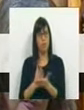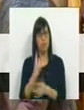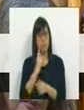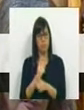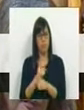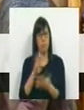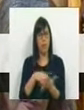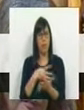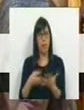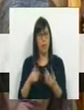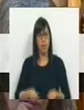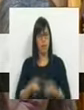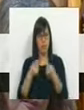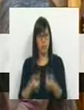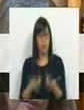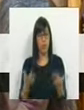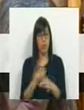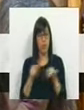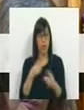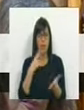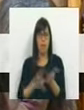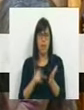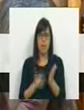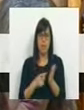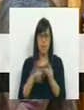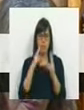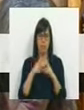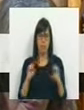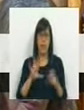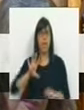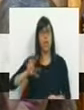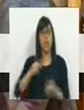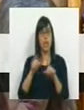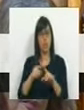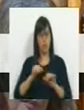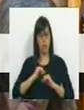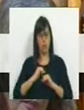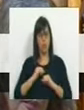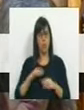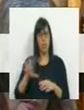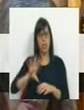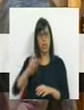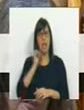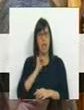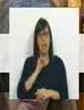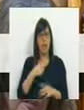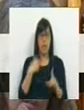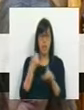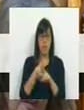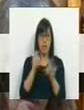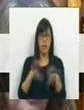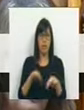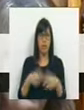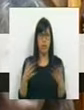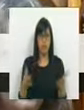exatamente este plano de investimento, porque esta é, de facto, uma necessidade identificada pela região e pelo nosso distrito de Leiria. E desafiava, por